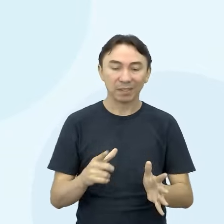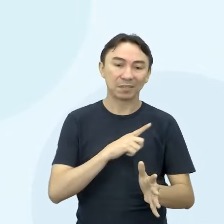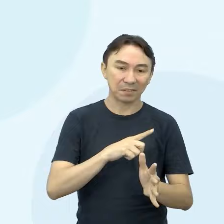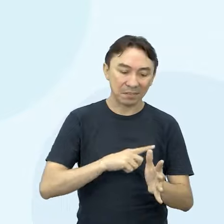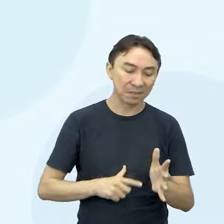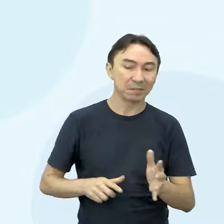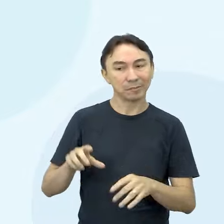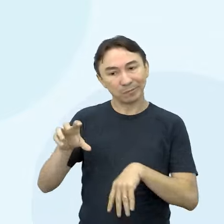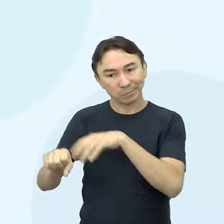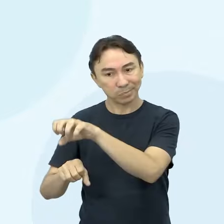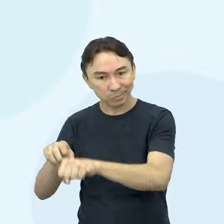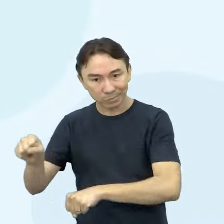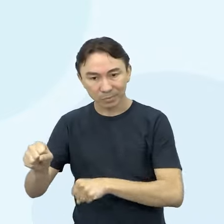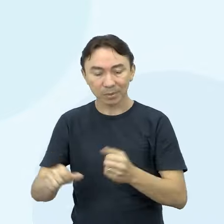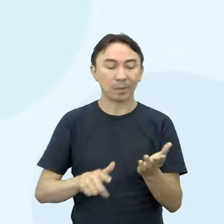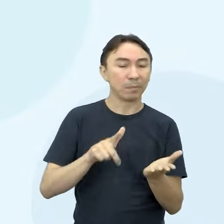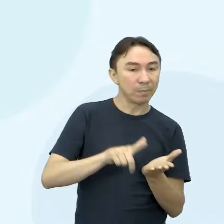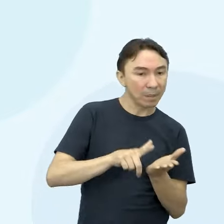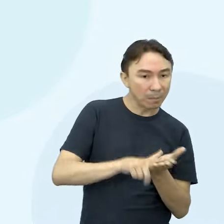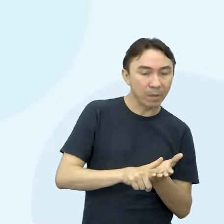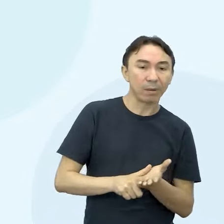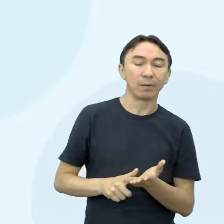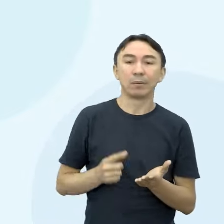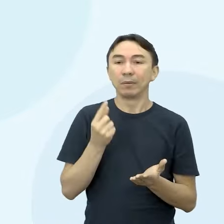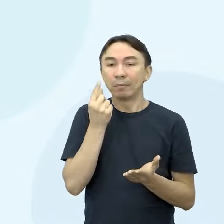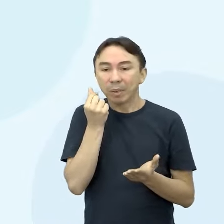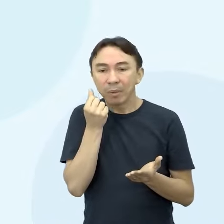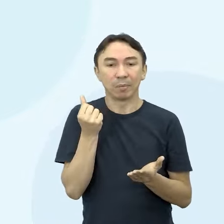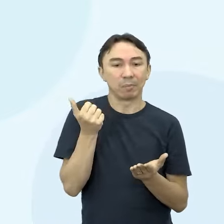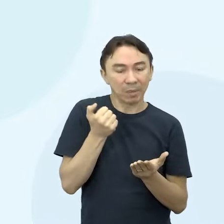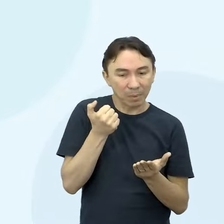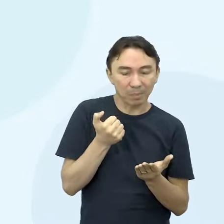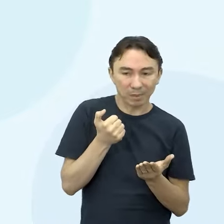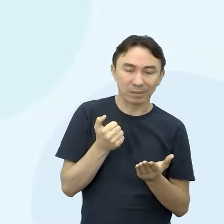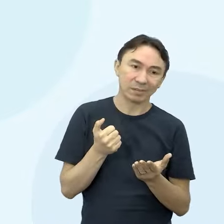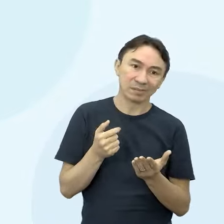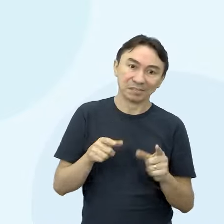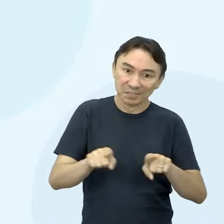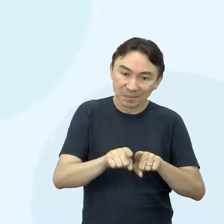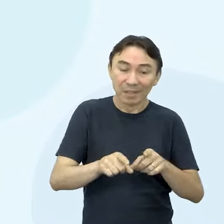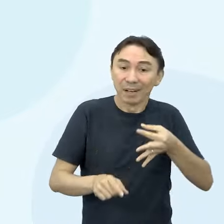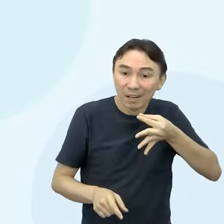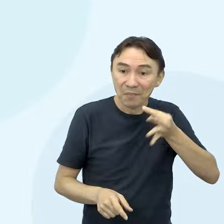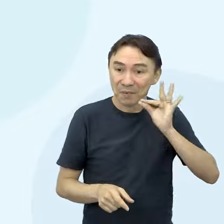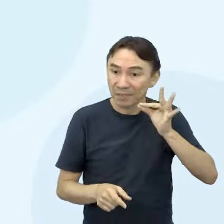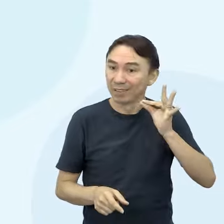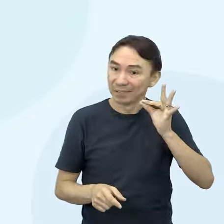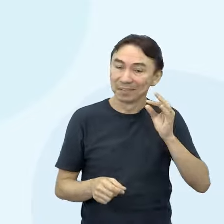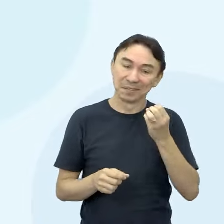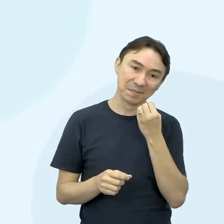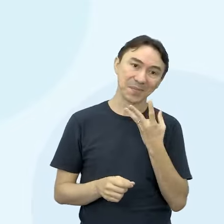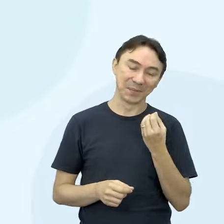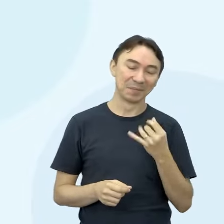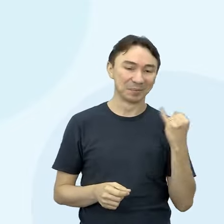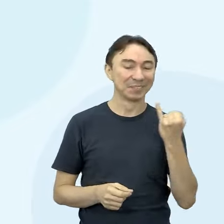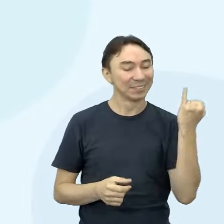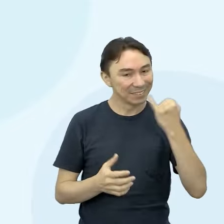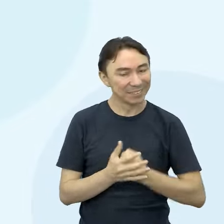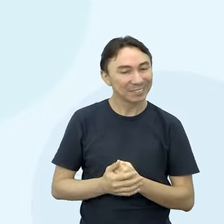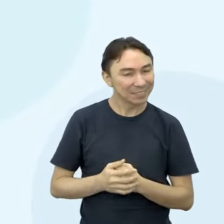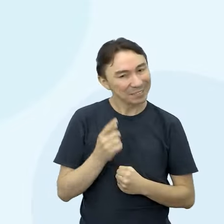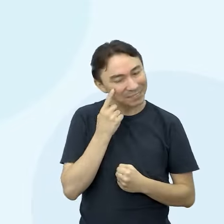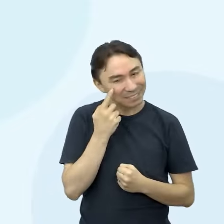tempo para vocês pegarem um diário de bordo, um cafezinho, né, que o professor precisa desse estímulo, né? Então, vamos deixar esse tempinho para